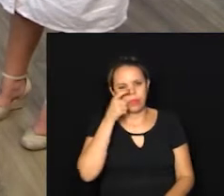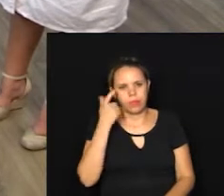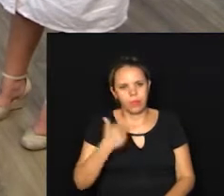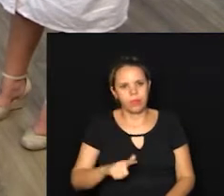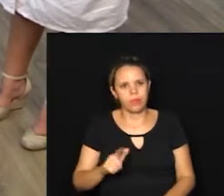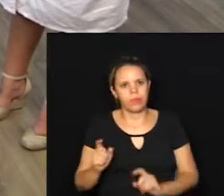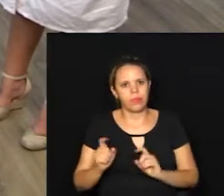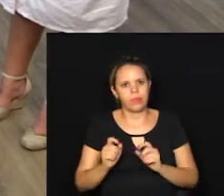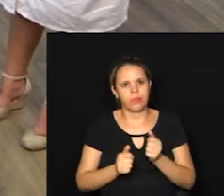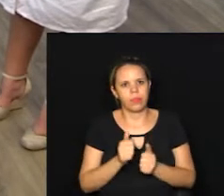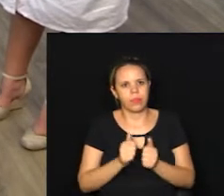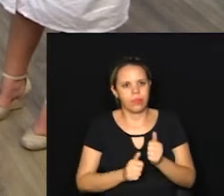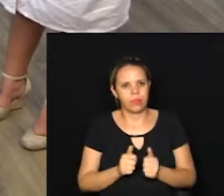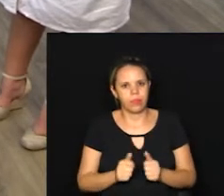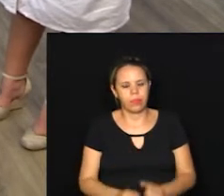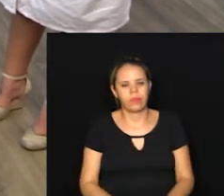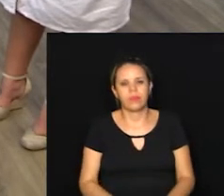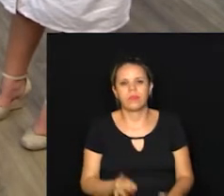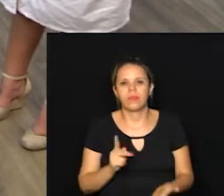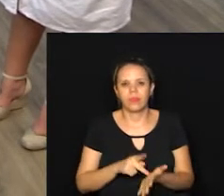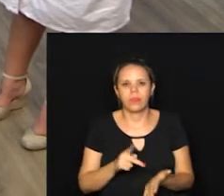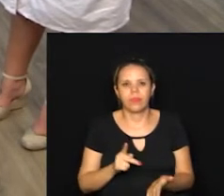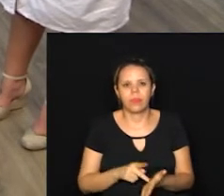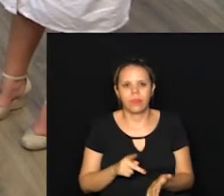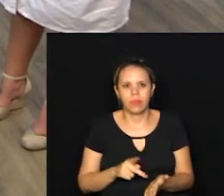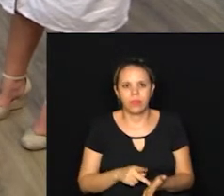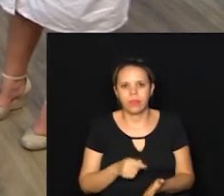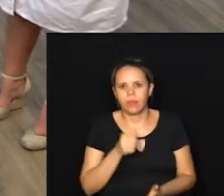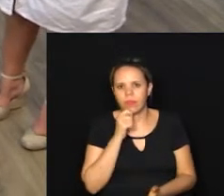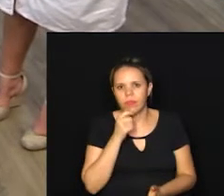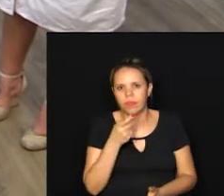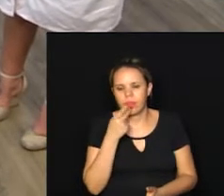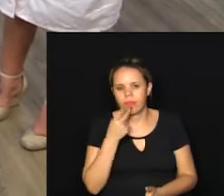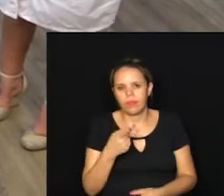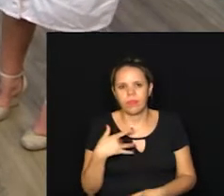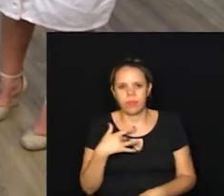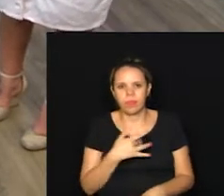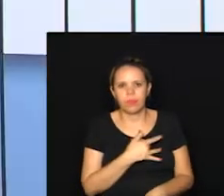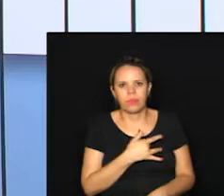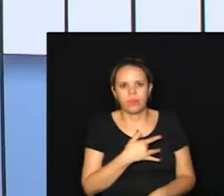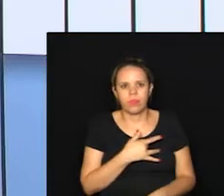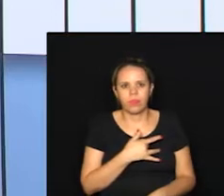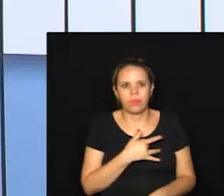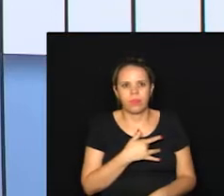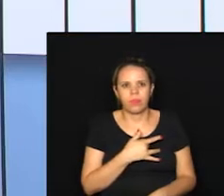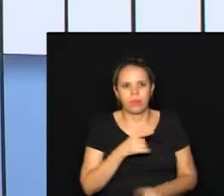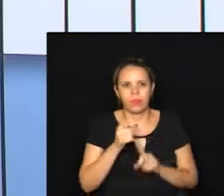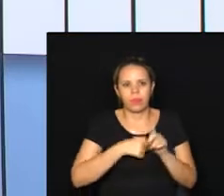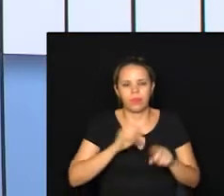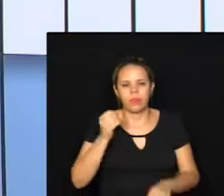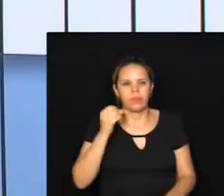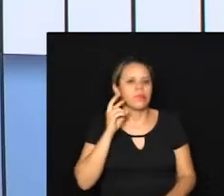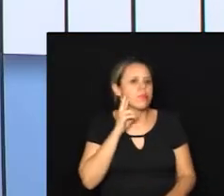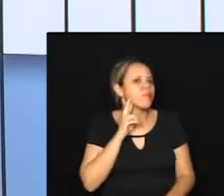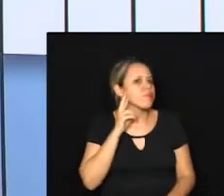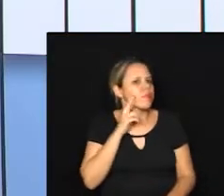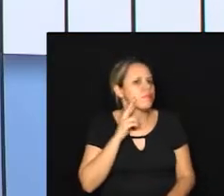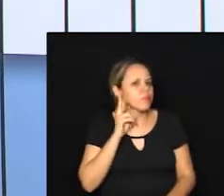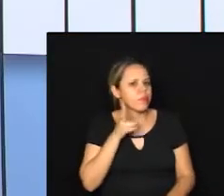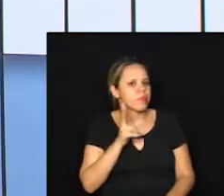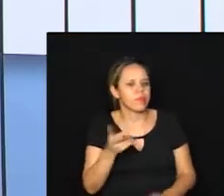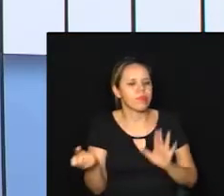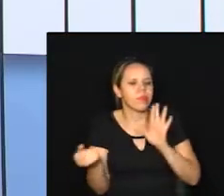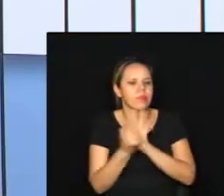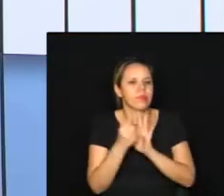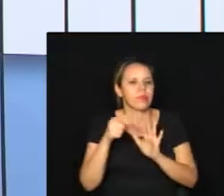os estabelecimentos. É verdade, Gabriel. E ainda falando de saúde, o Outubro Rosa sempre foi um